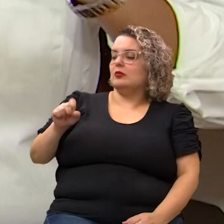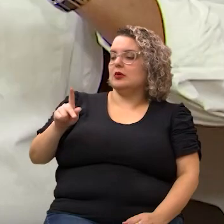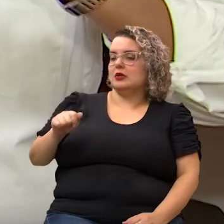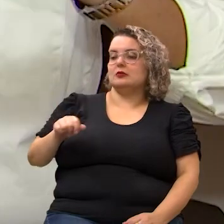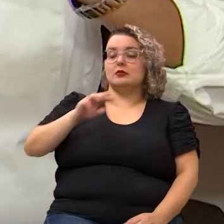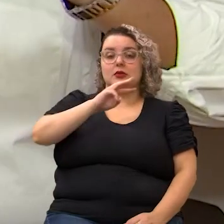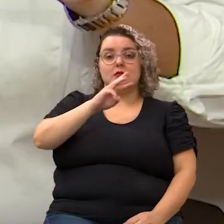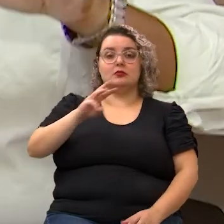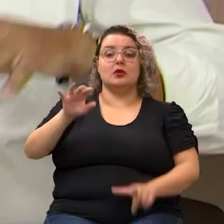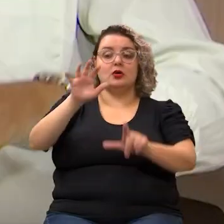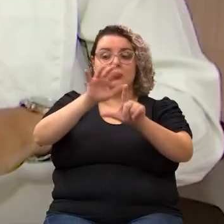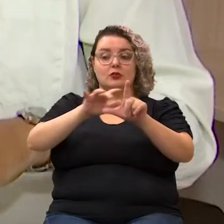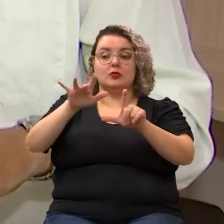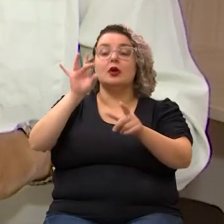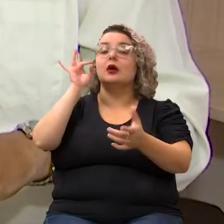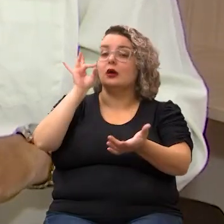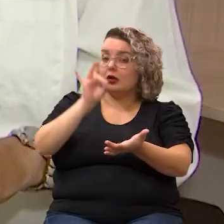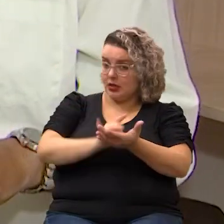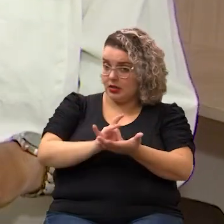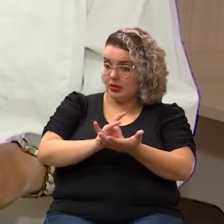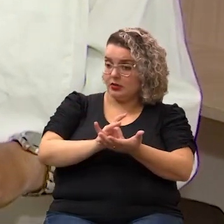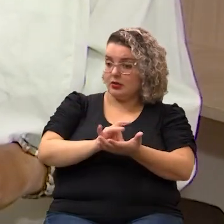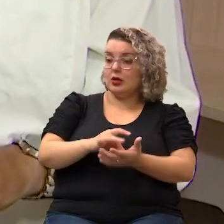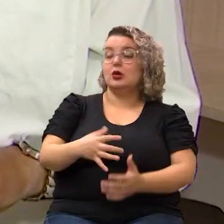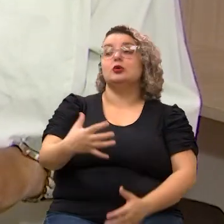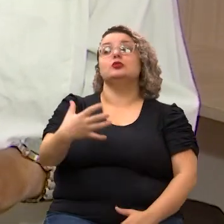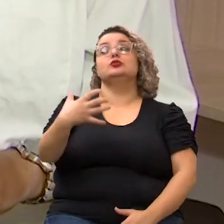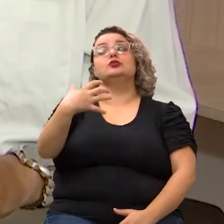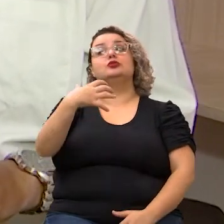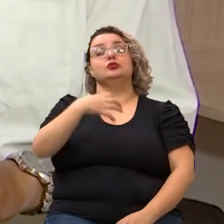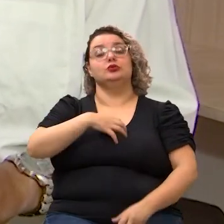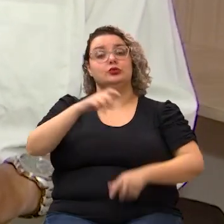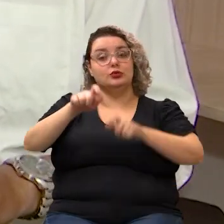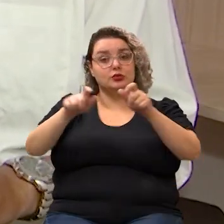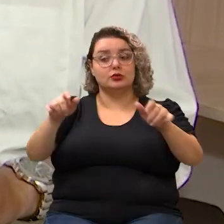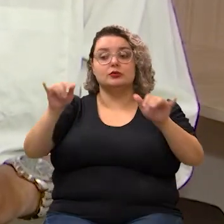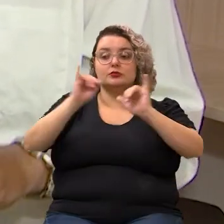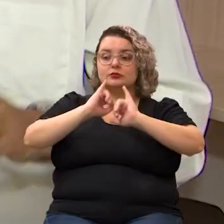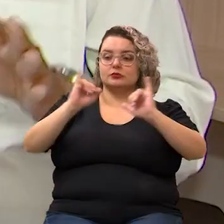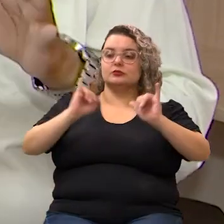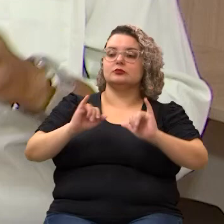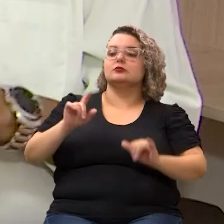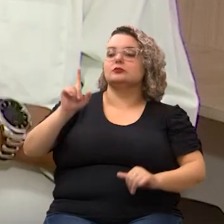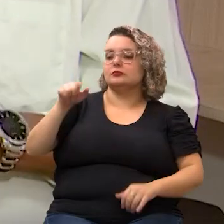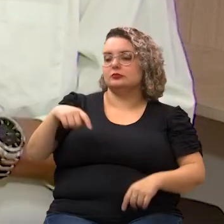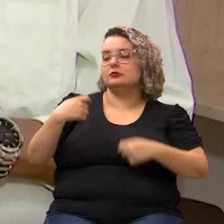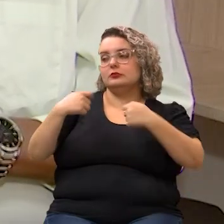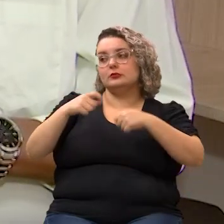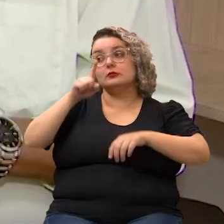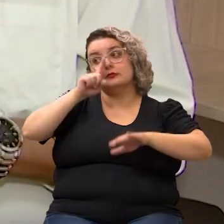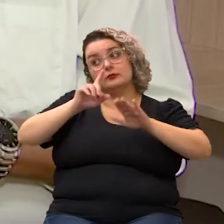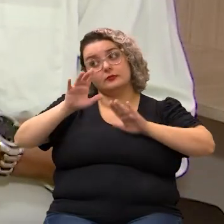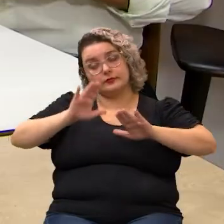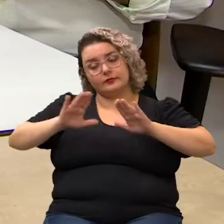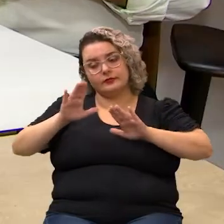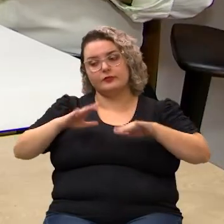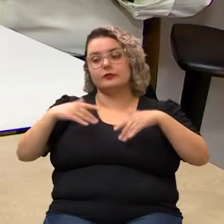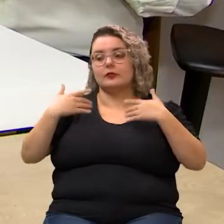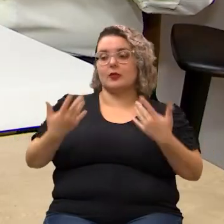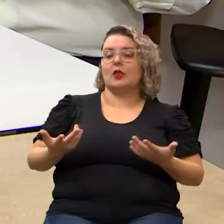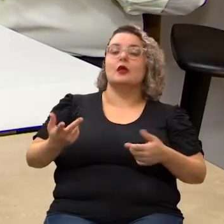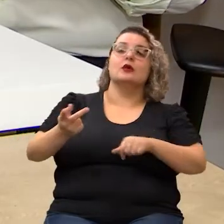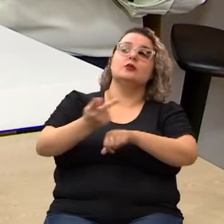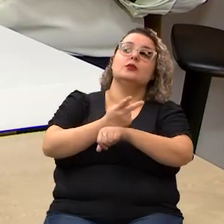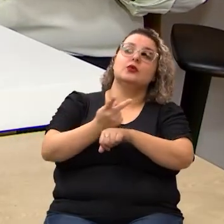mostrado nos sites, nas plataformas, é real. A forma como as pessoas noticiam isso é que você precisa tomar cuidado.